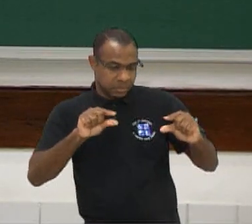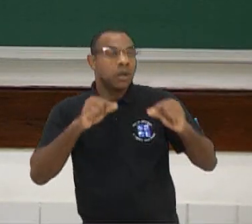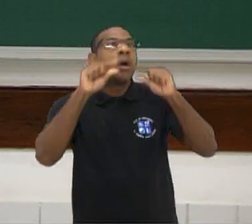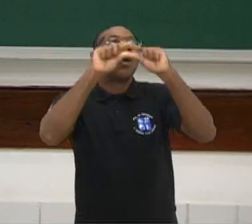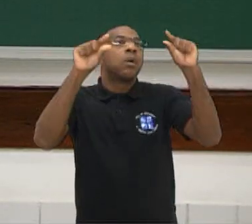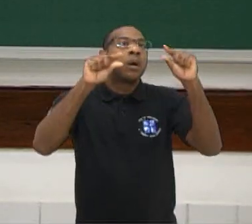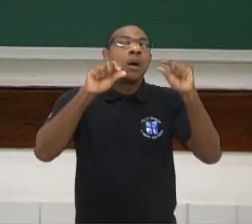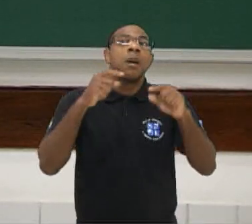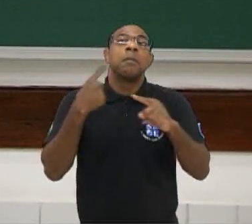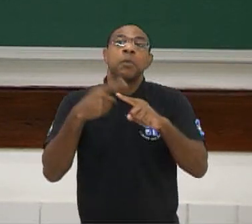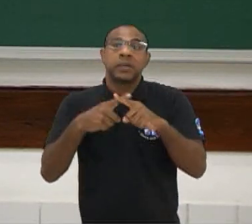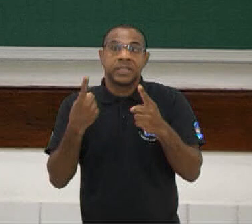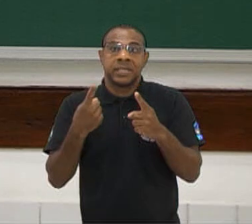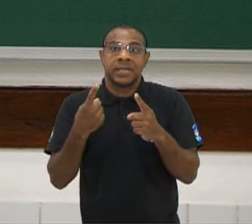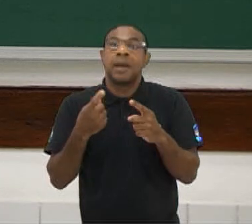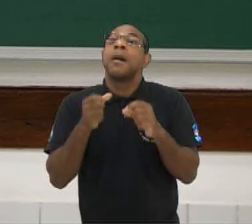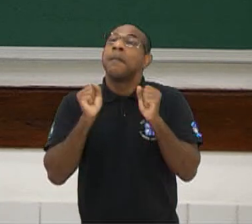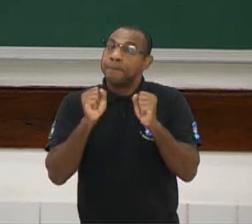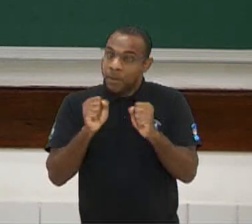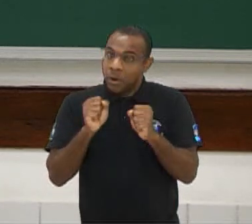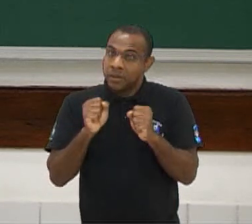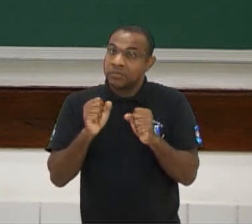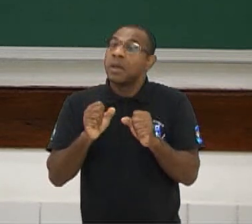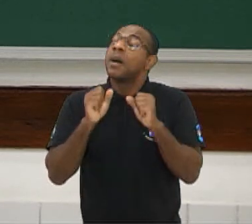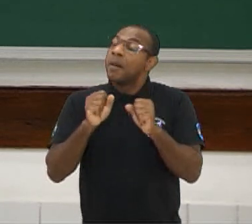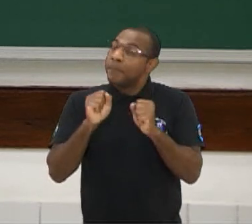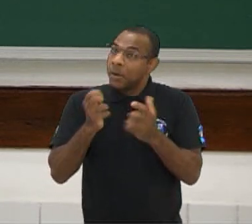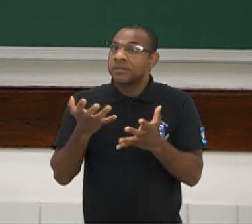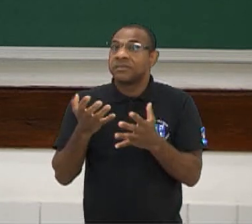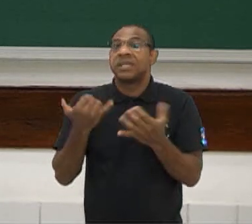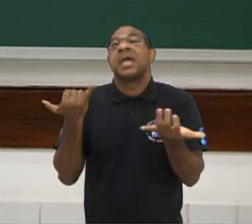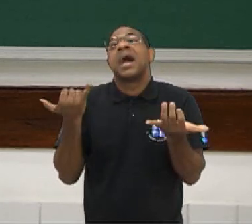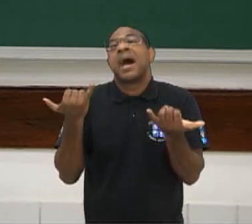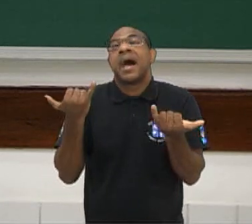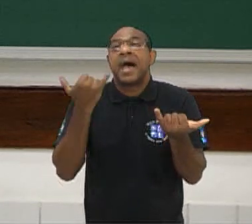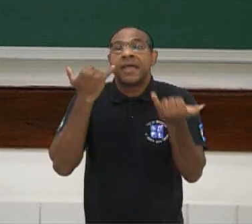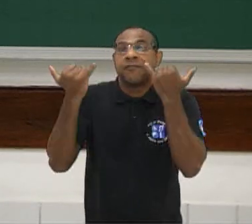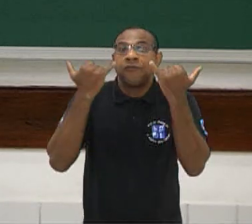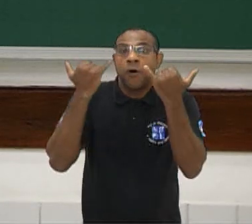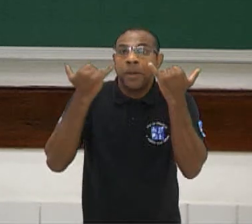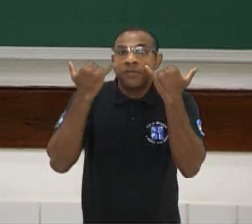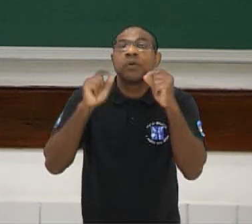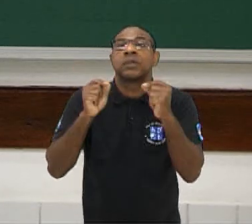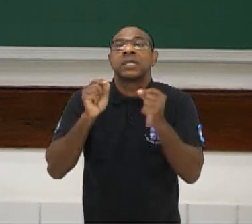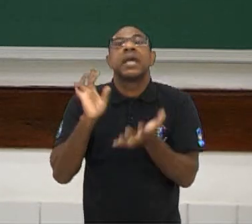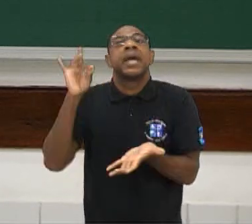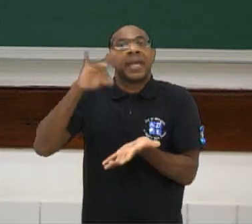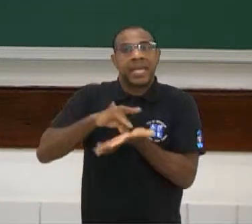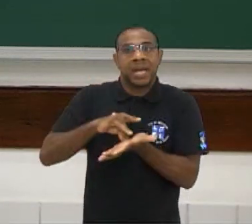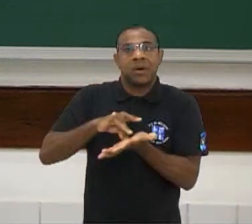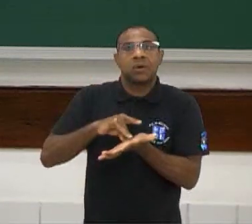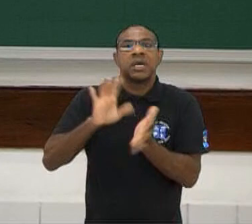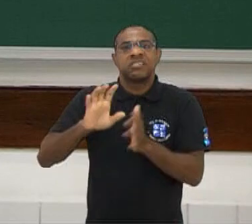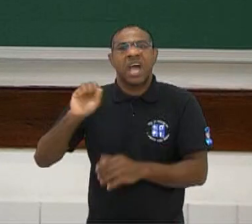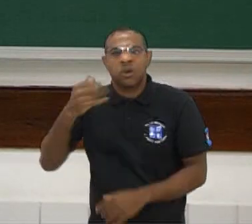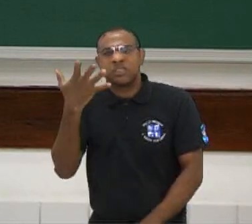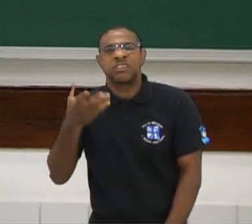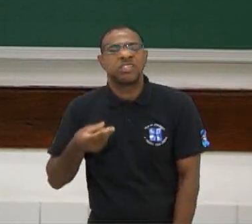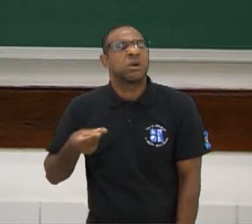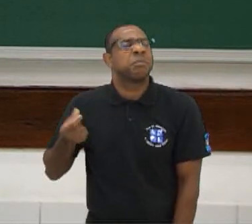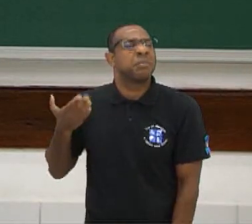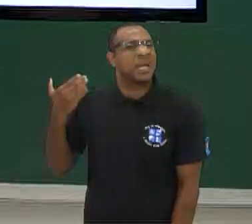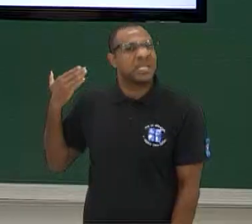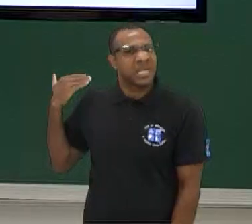ser real, mas ela é uma notícia desatualizada, já aconteceu há muito tempo, então são coisas que